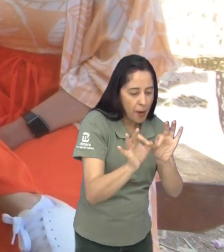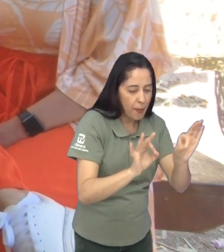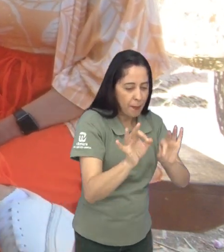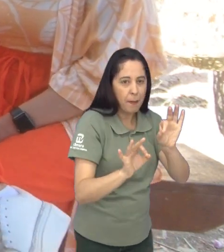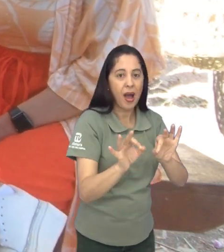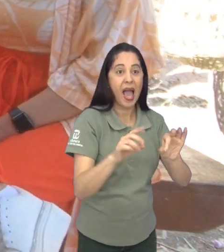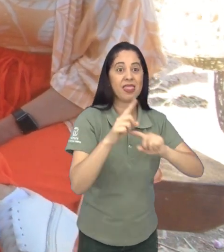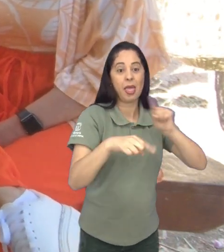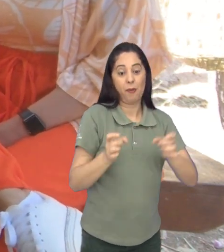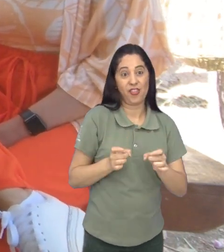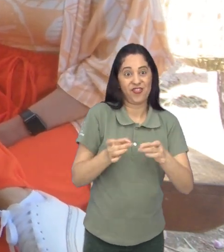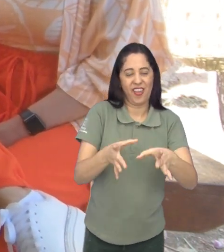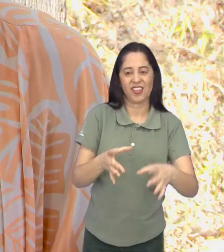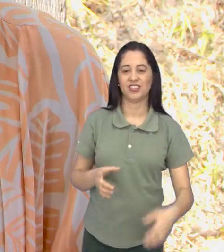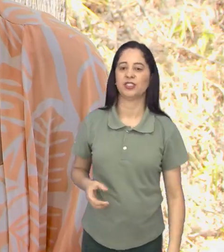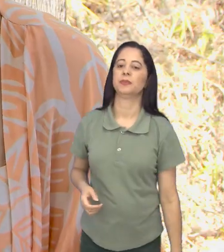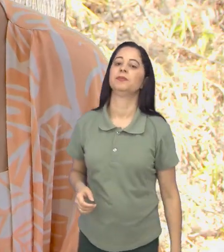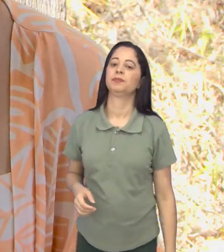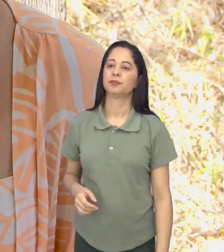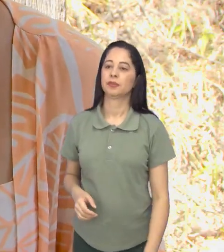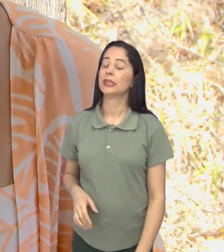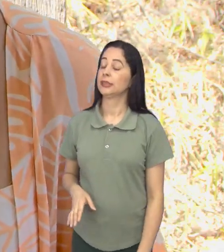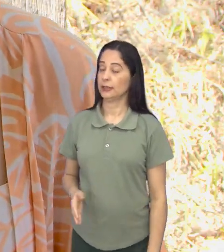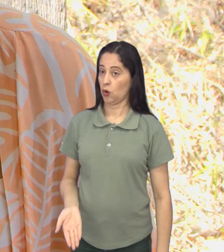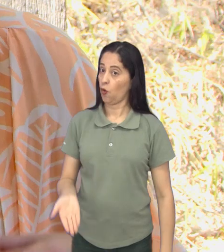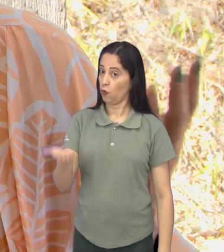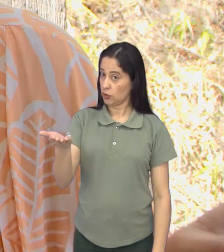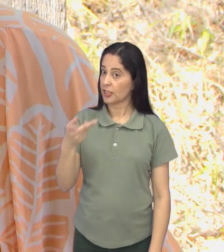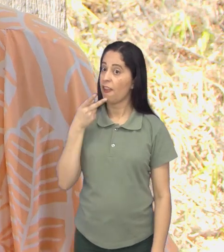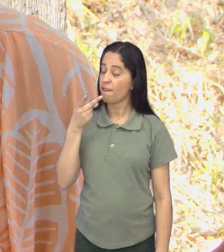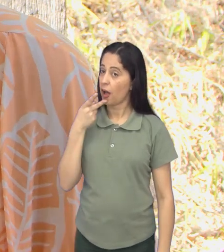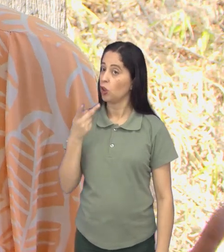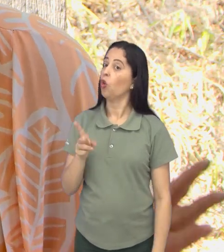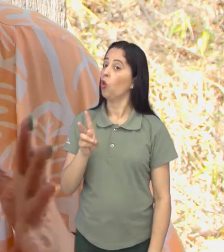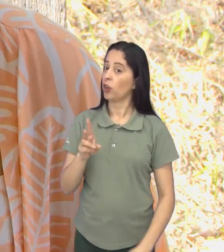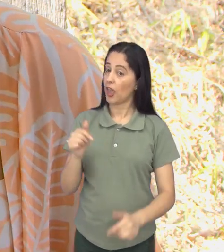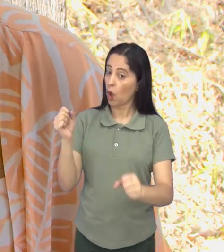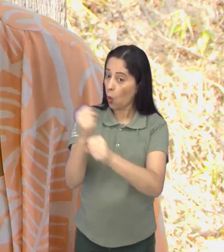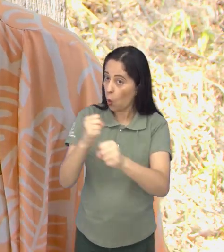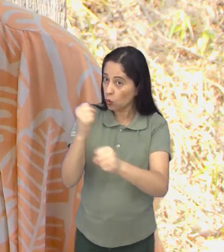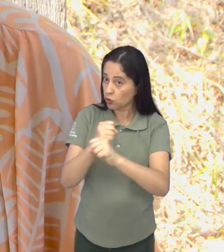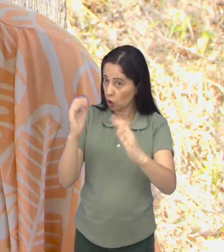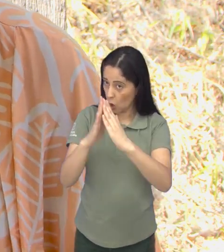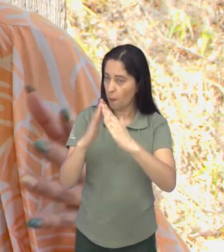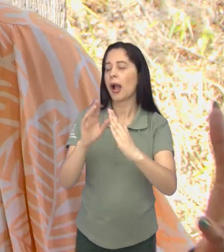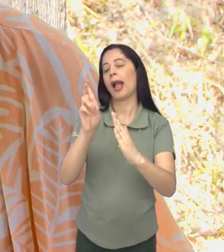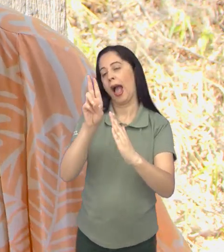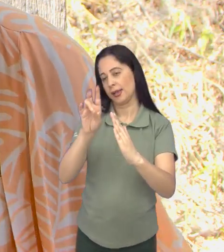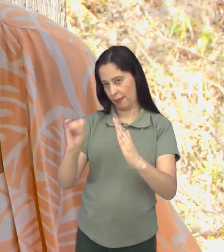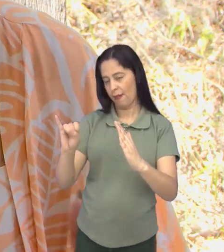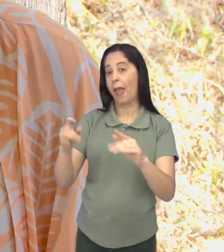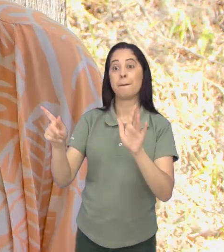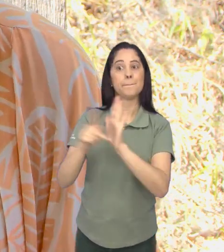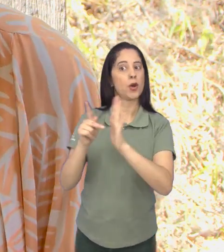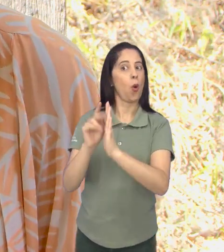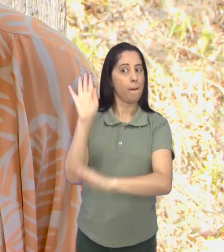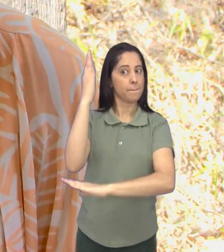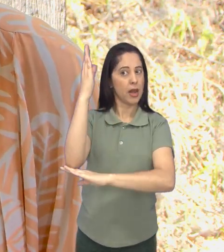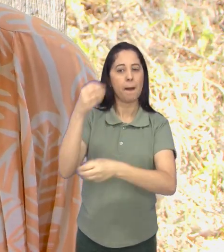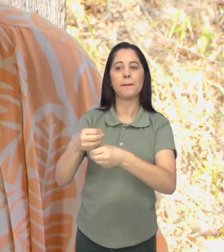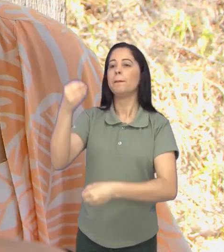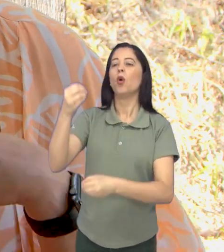pessoa quer, né? Para sua casa, você falou que vai construir uma casa totalmente do